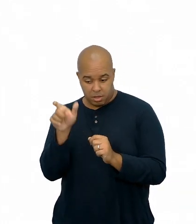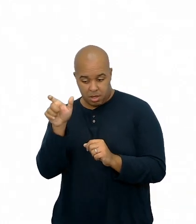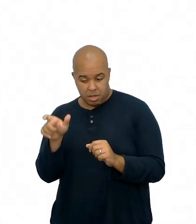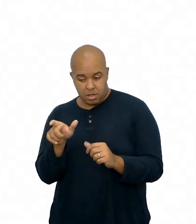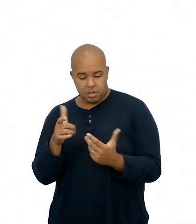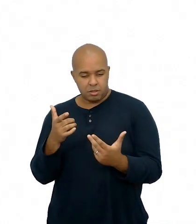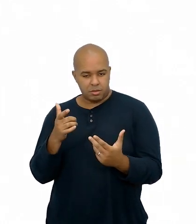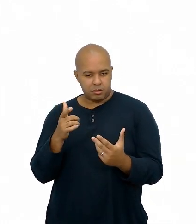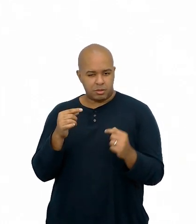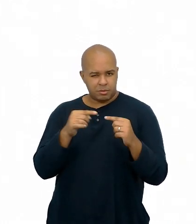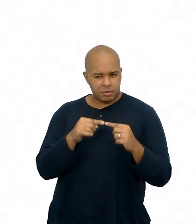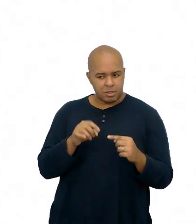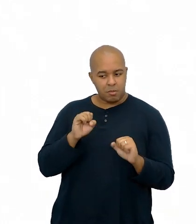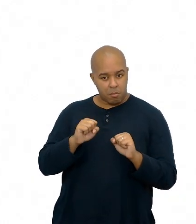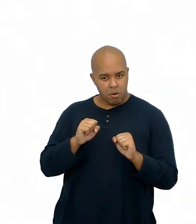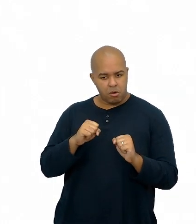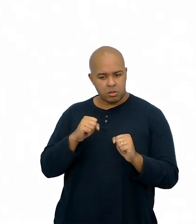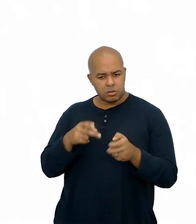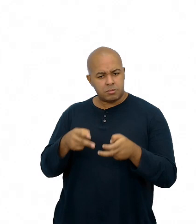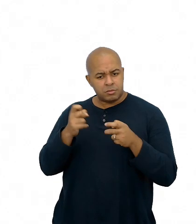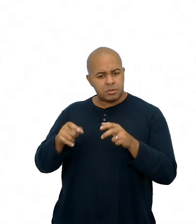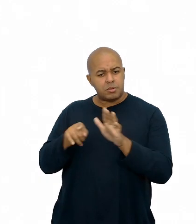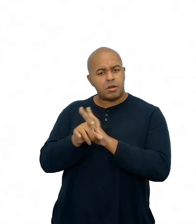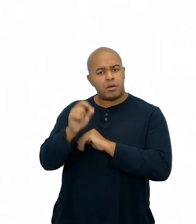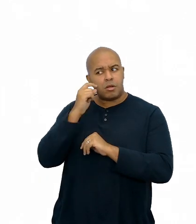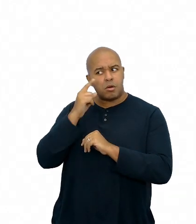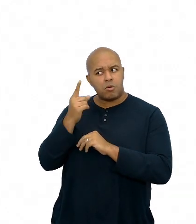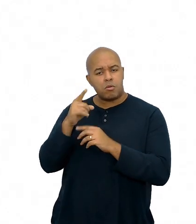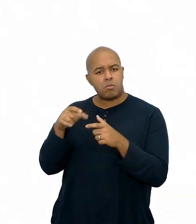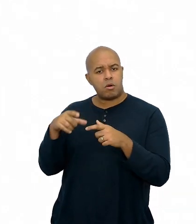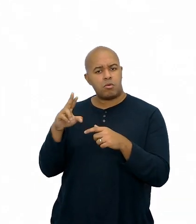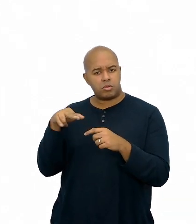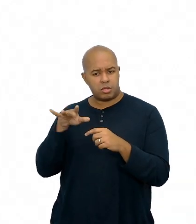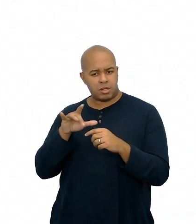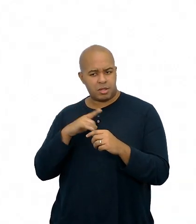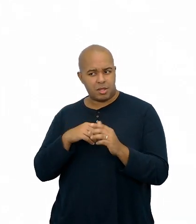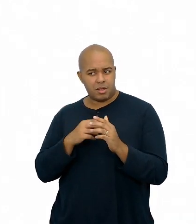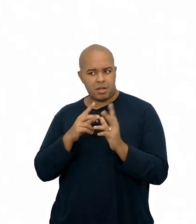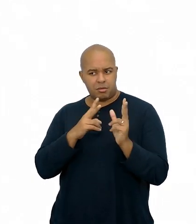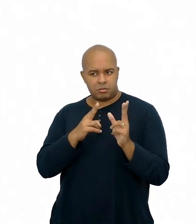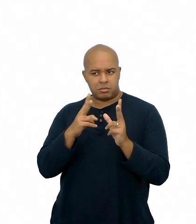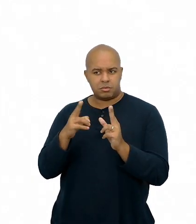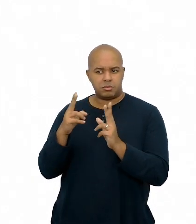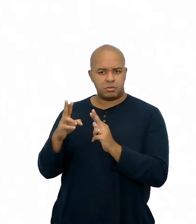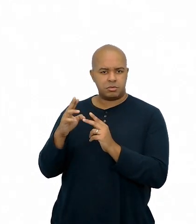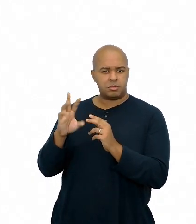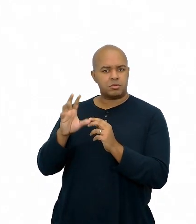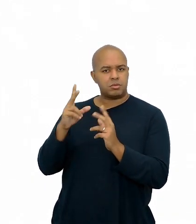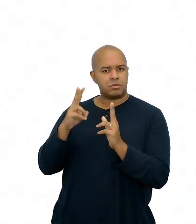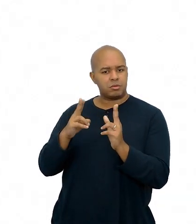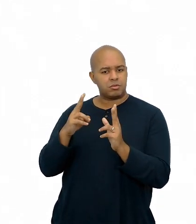aquelas em que se pode perceber que uma unidade que se repete, né? Isso segundo